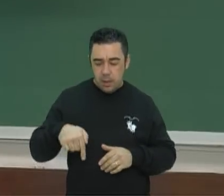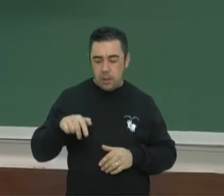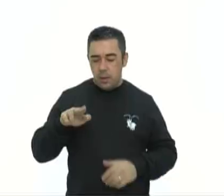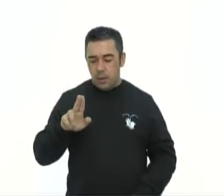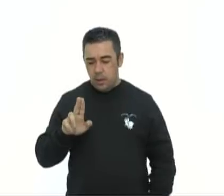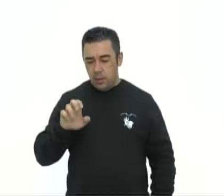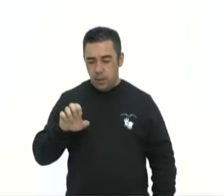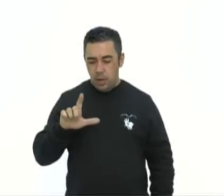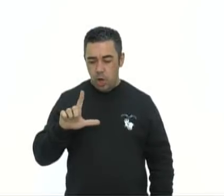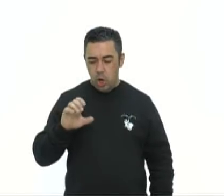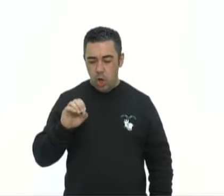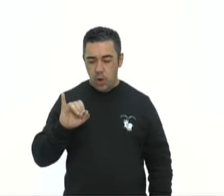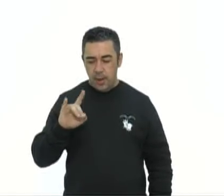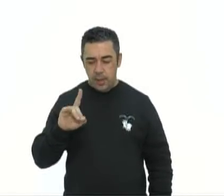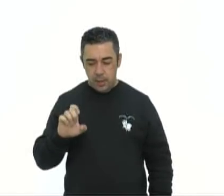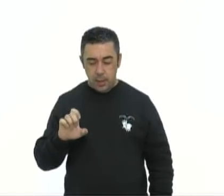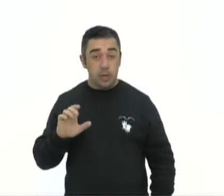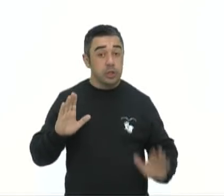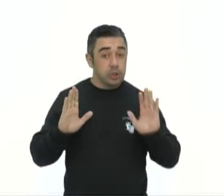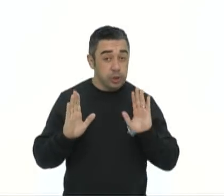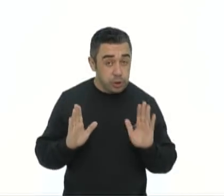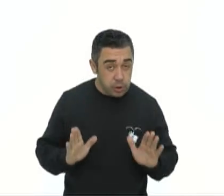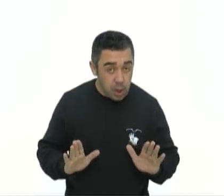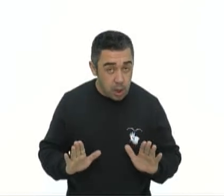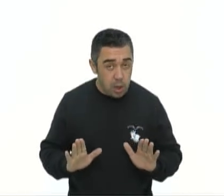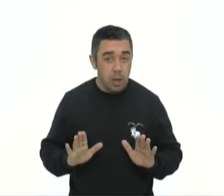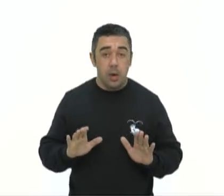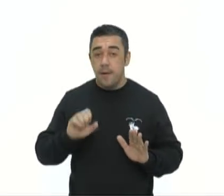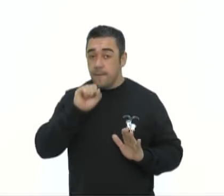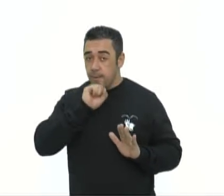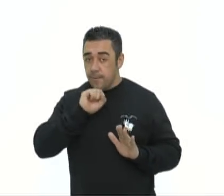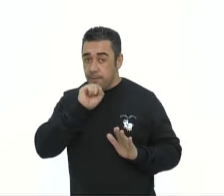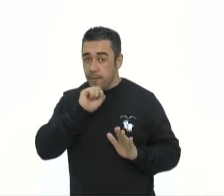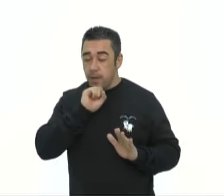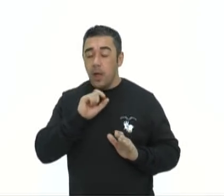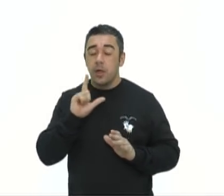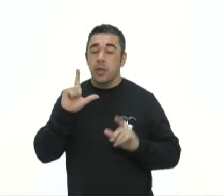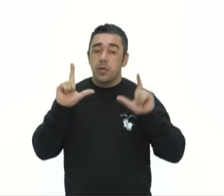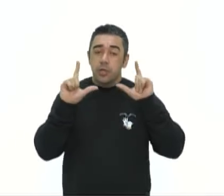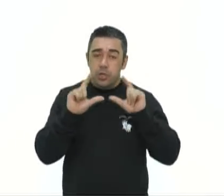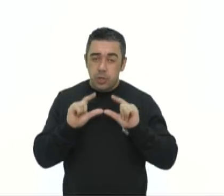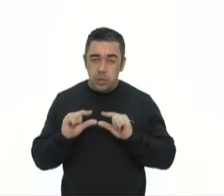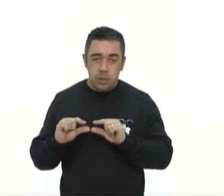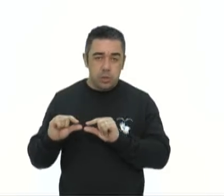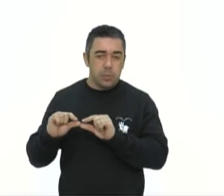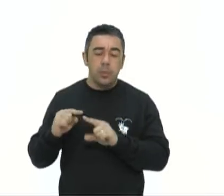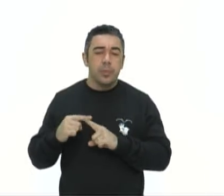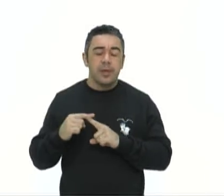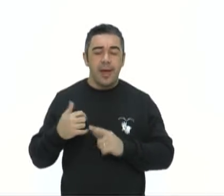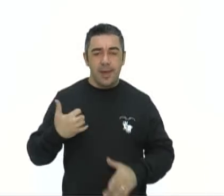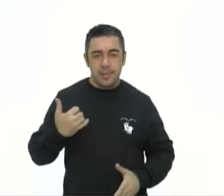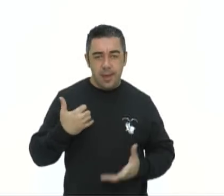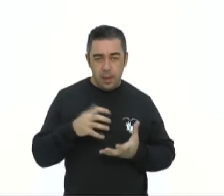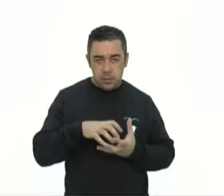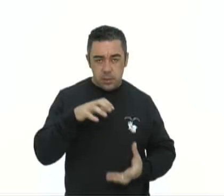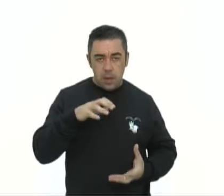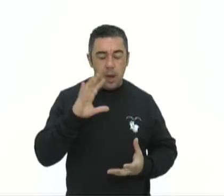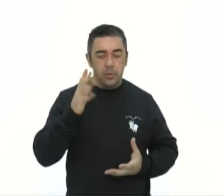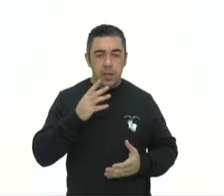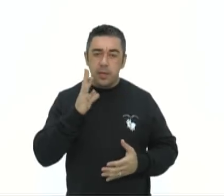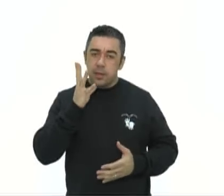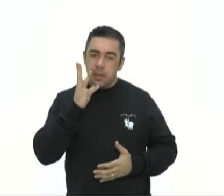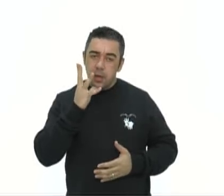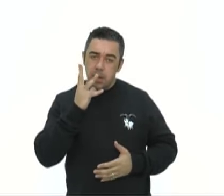aí. Já nos idosos acontece o contrário. Como eles tendem a produzir menos colágeno pela própria idade, né? A cicatrização